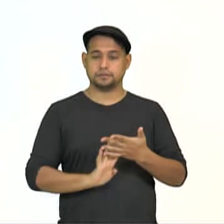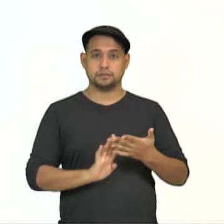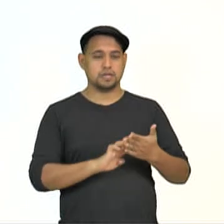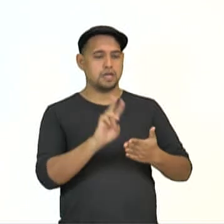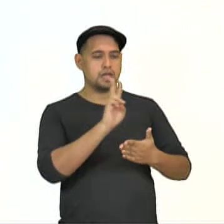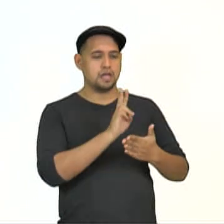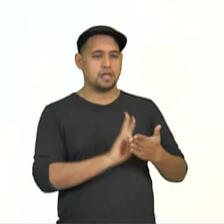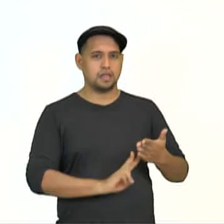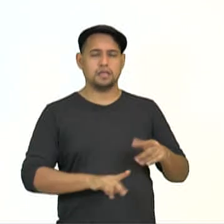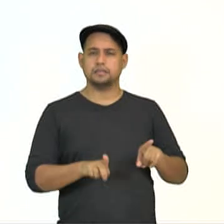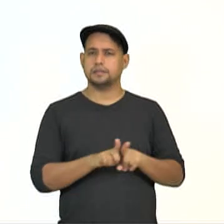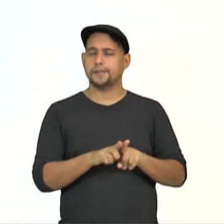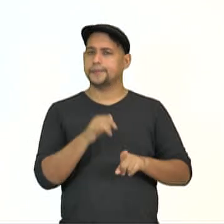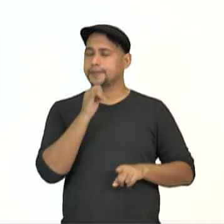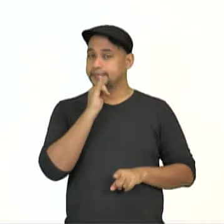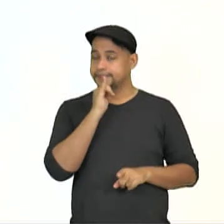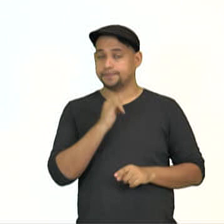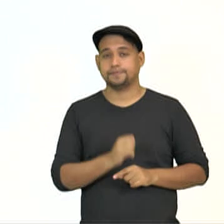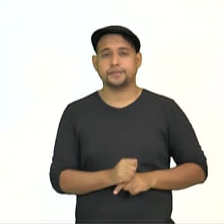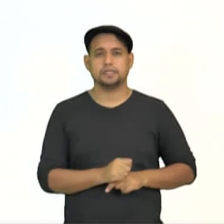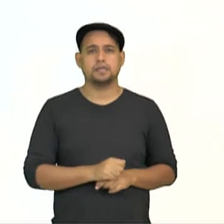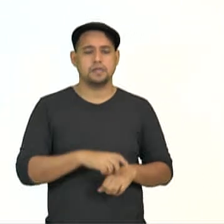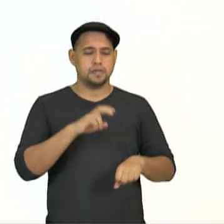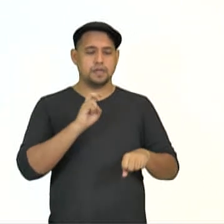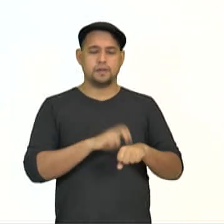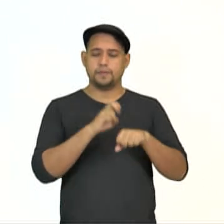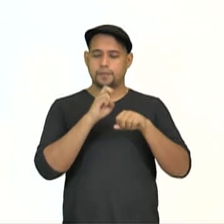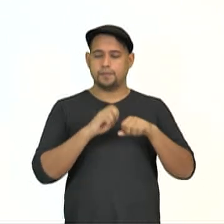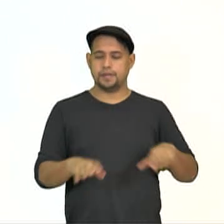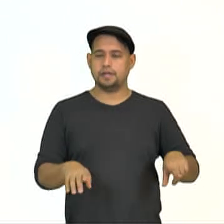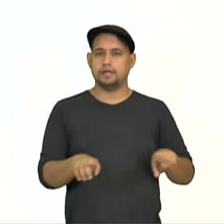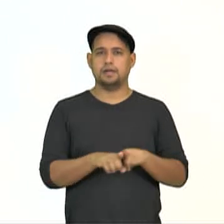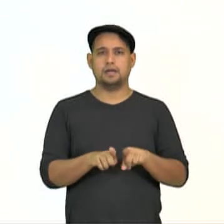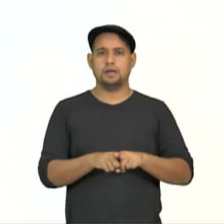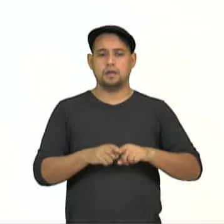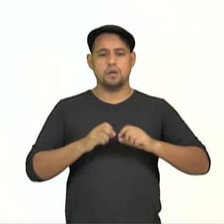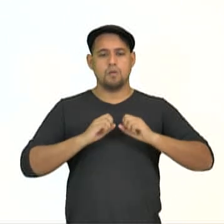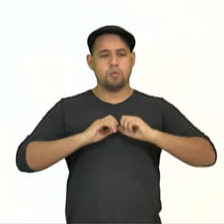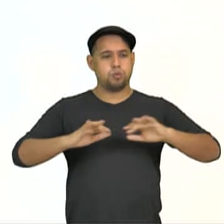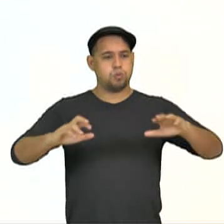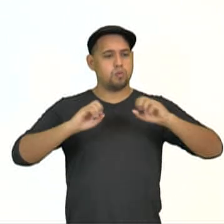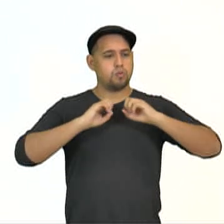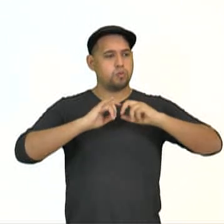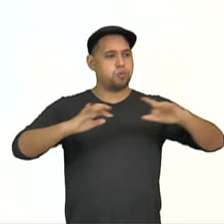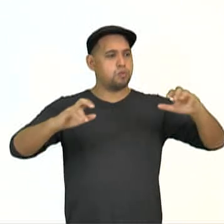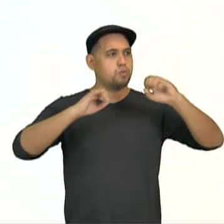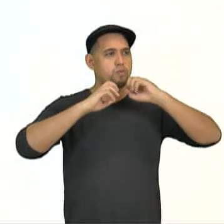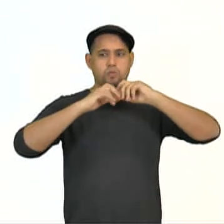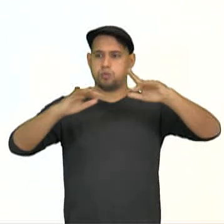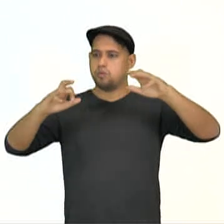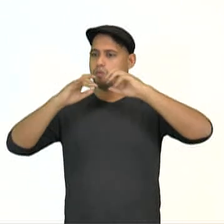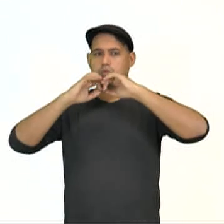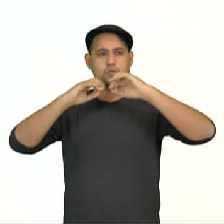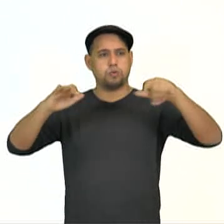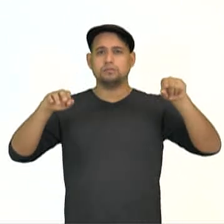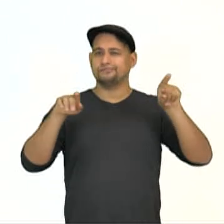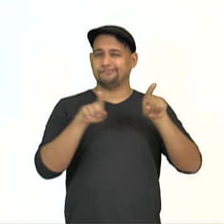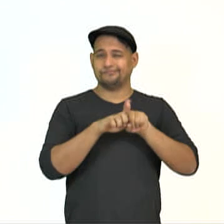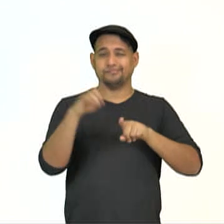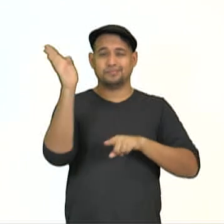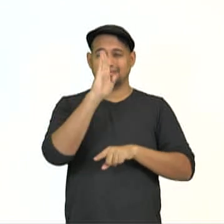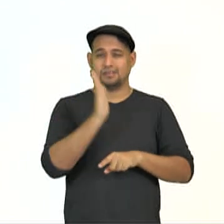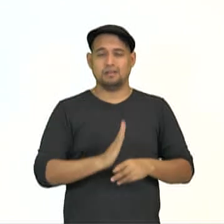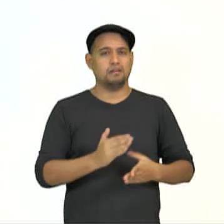releia. Ao passo que a pandemia do novo coronavírus se proliferava em nível nacional,